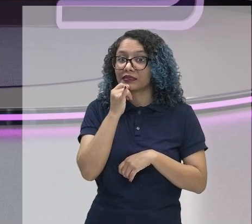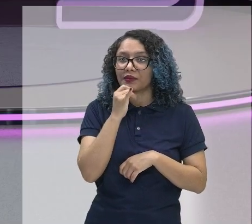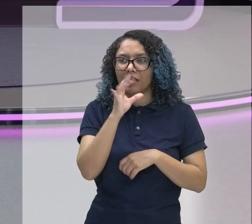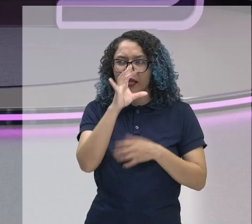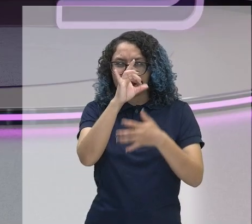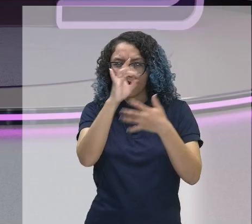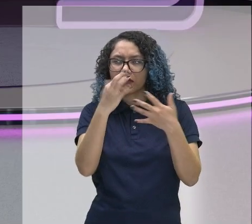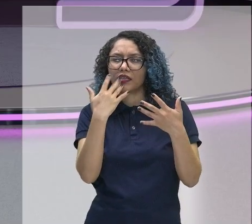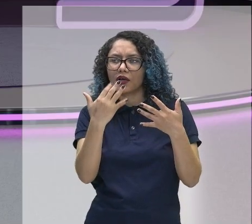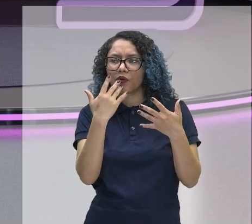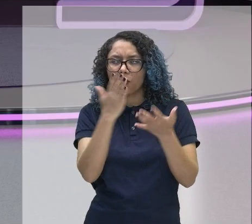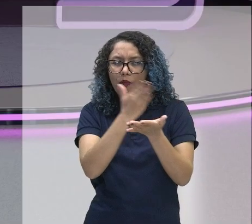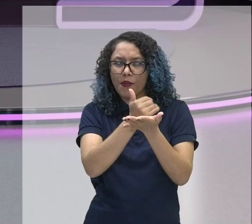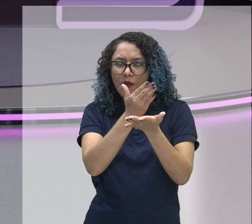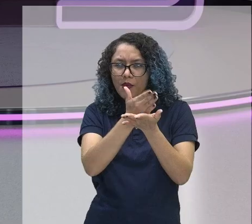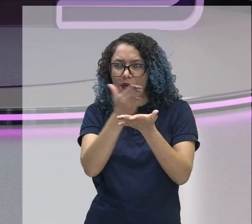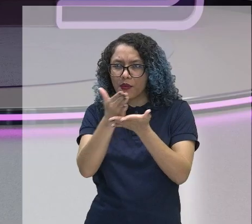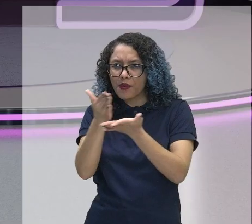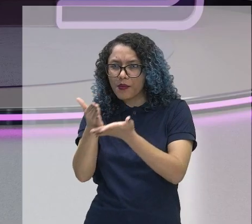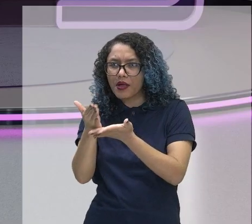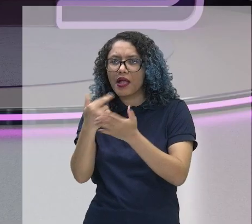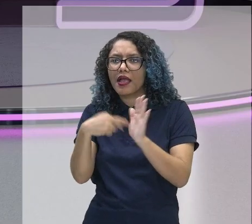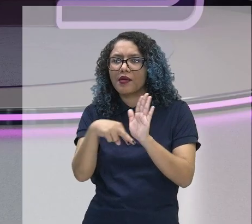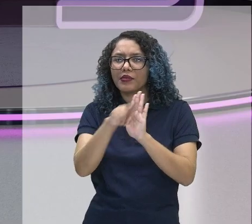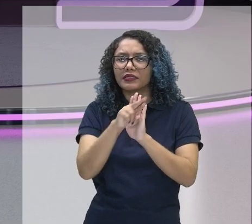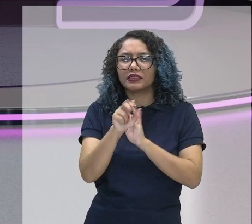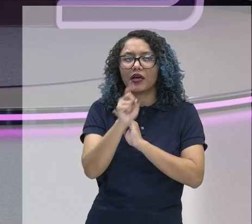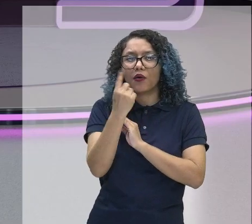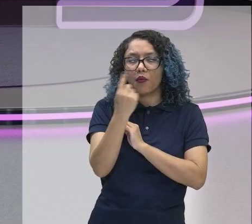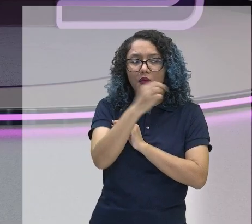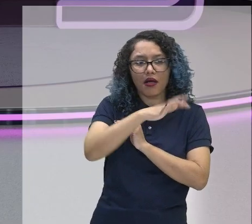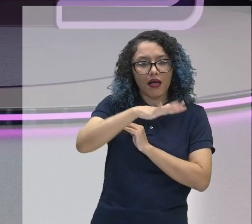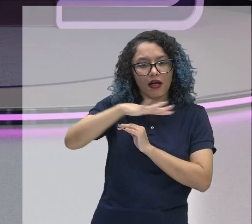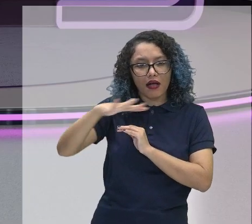cor, cada fatia está representando uma área. Então, vai da